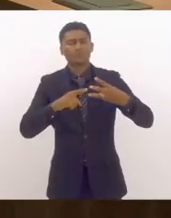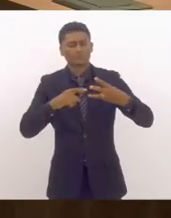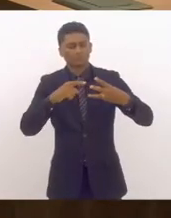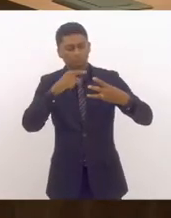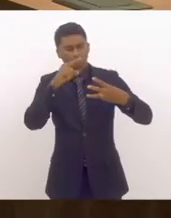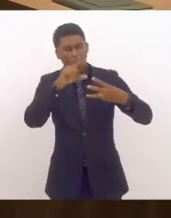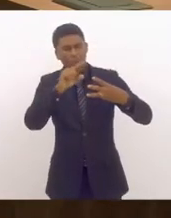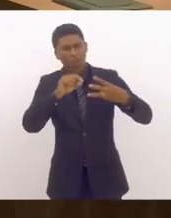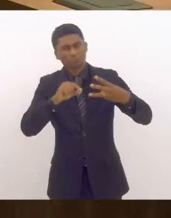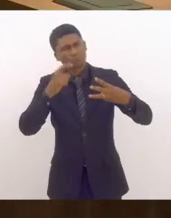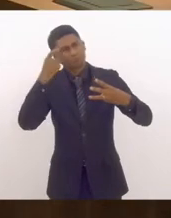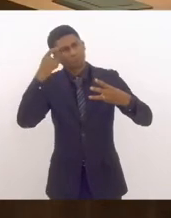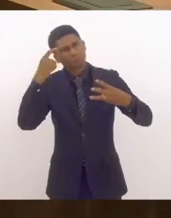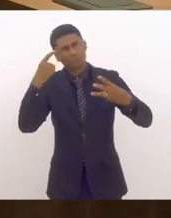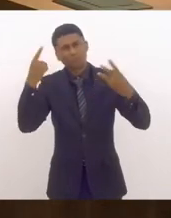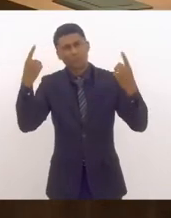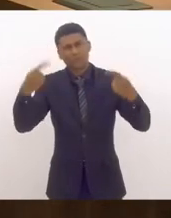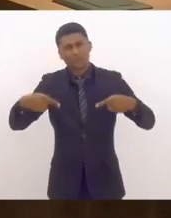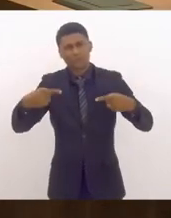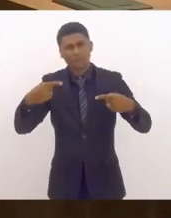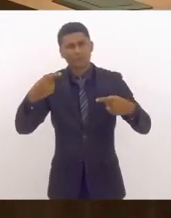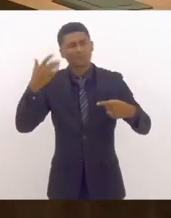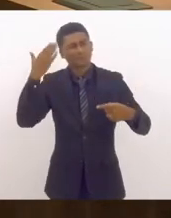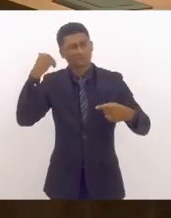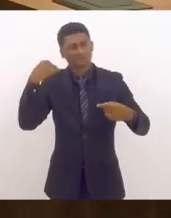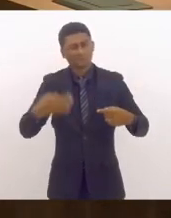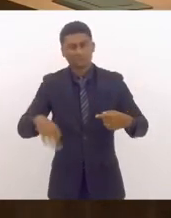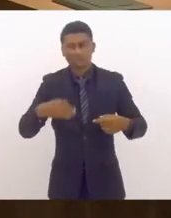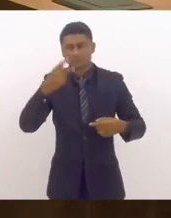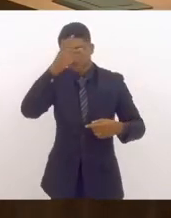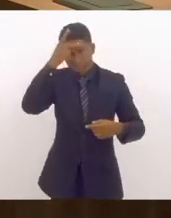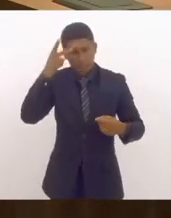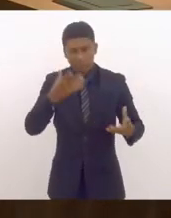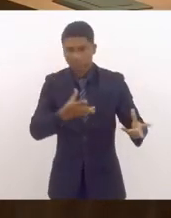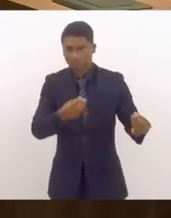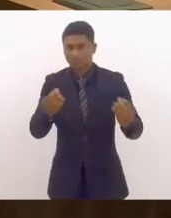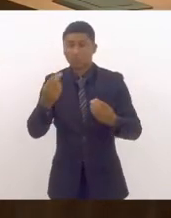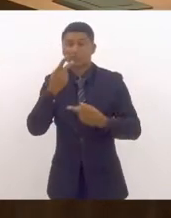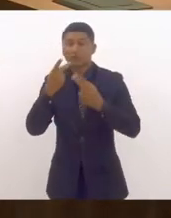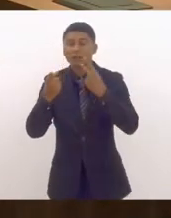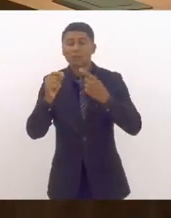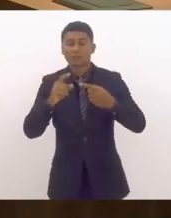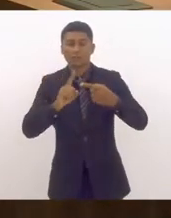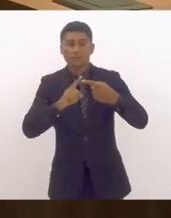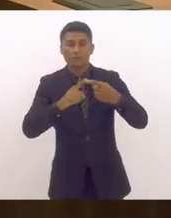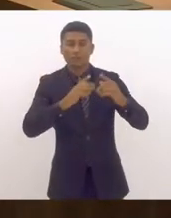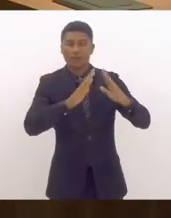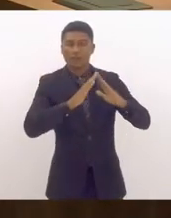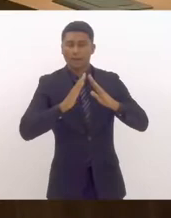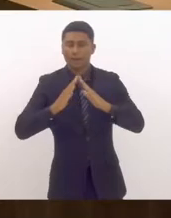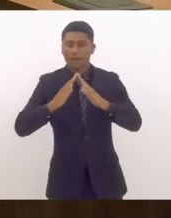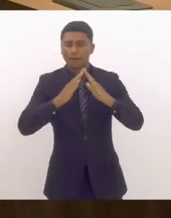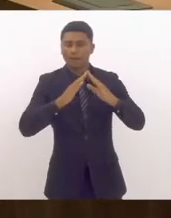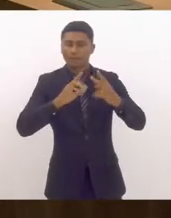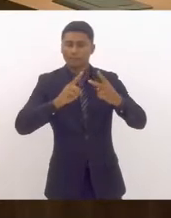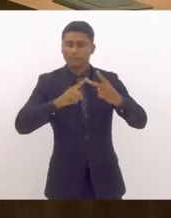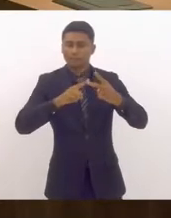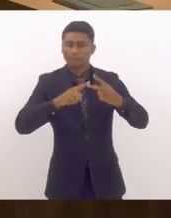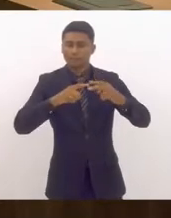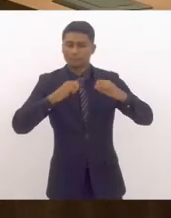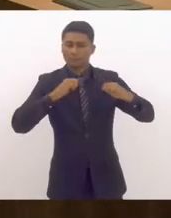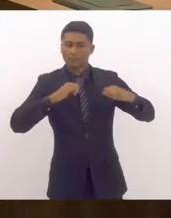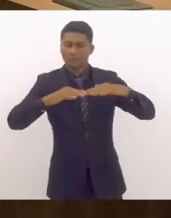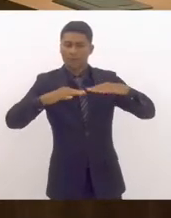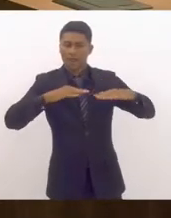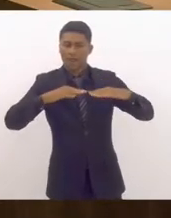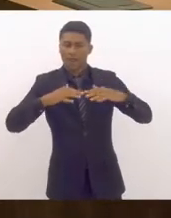certamente muitos elencariam a habitação, a mobilidade e o saneamento. Portanto, é um tema muito, muito central. As